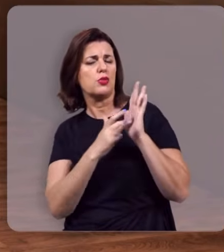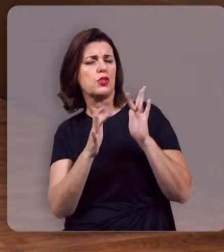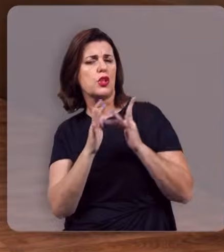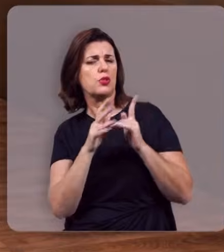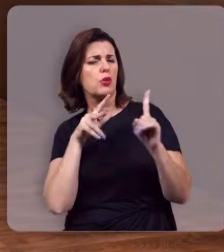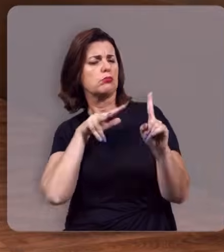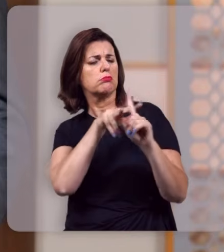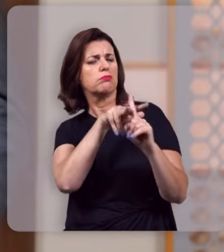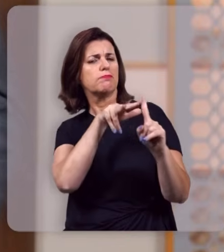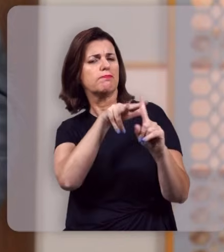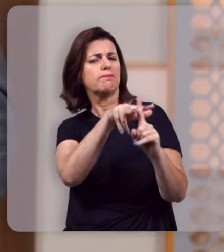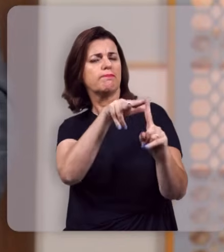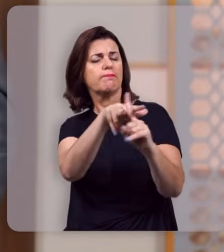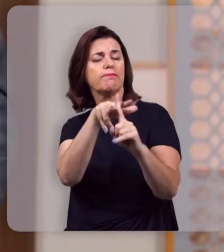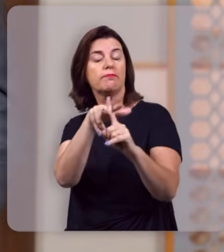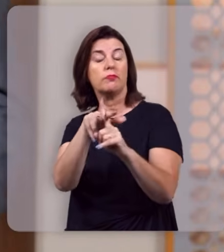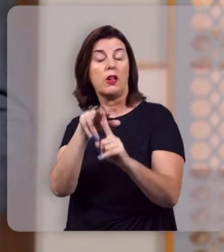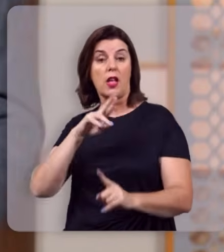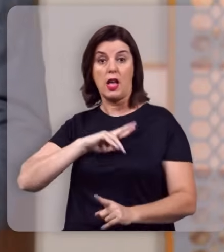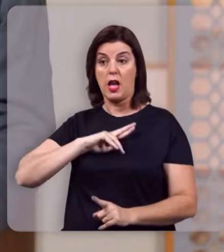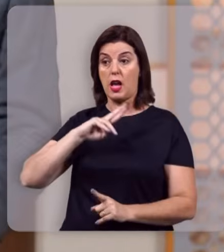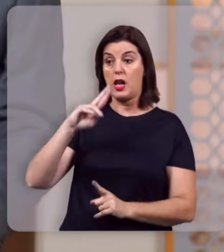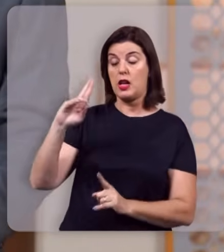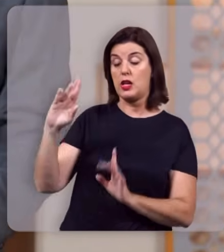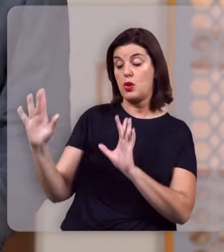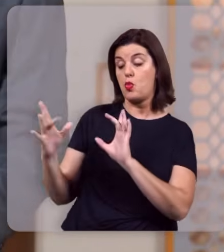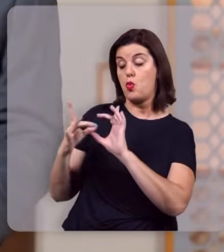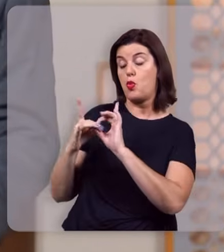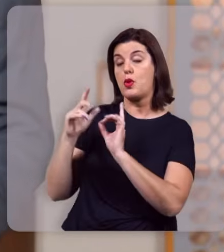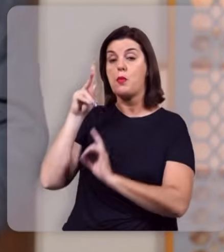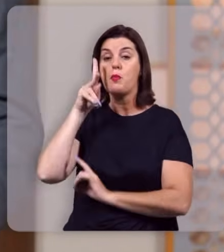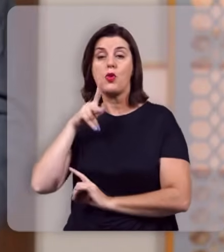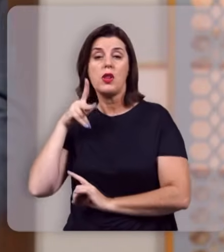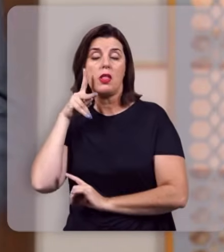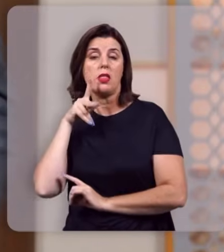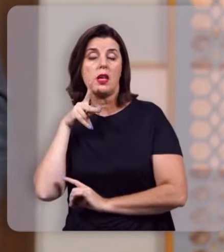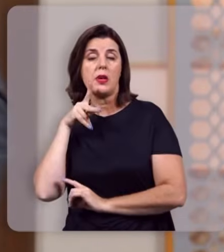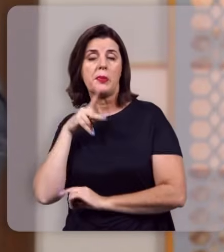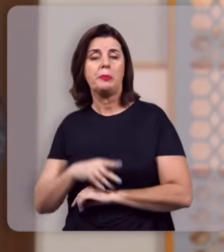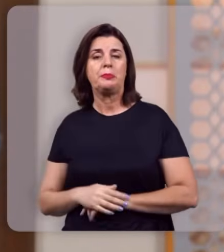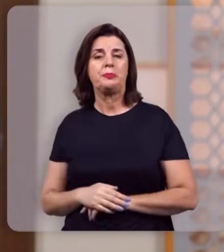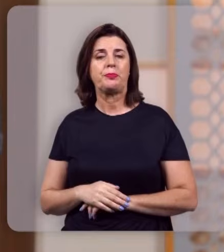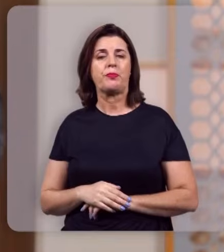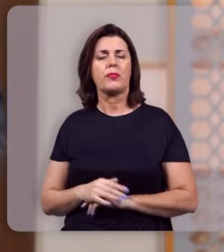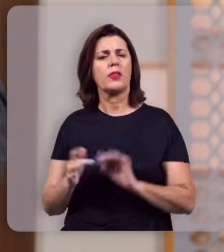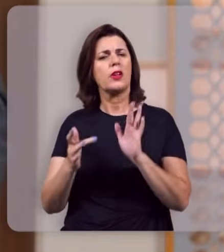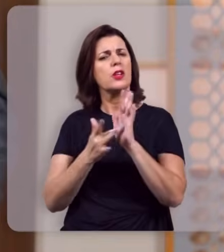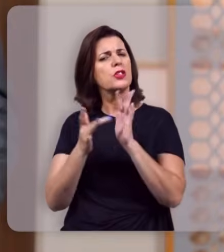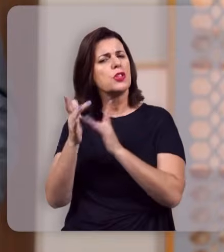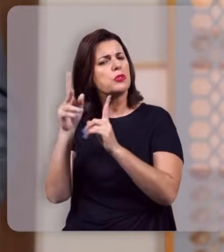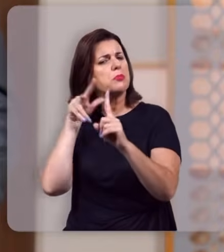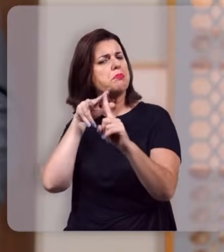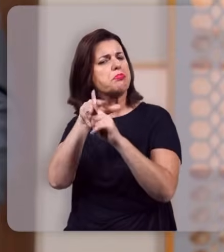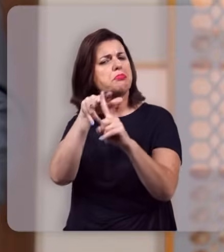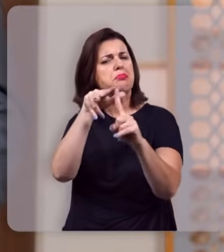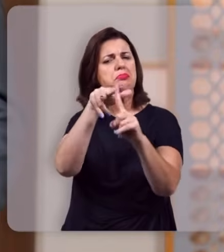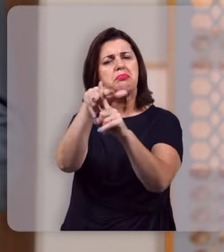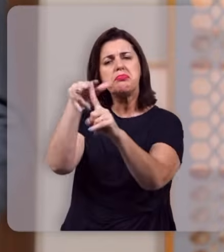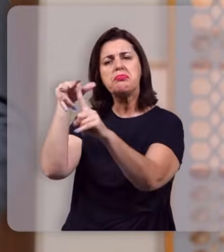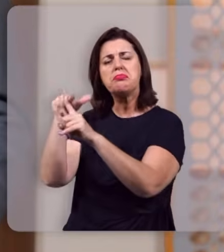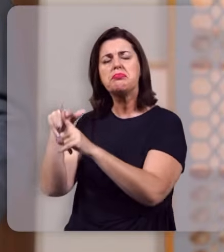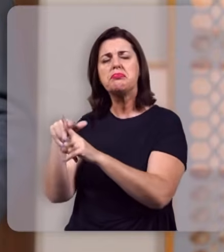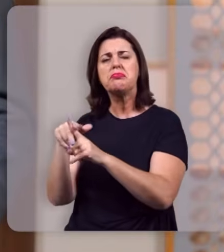herodianos. A religião uniu-se à política e ele foi perseguido